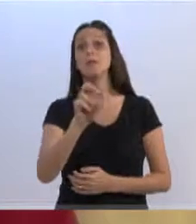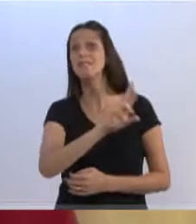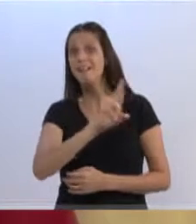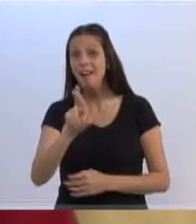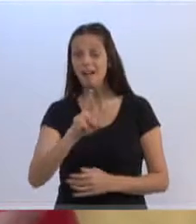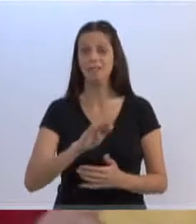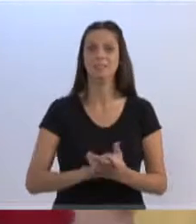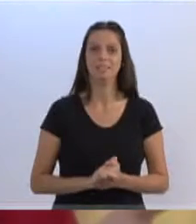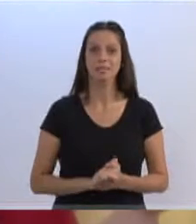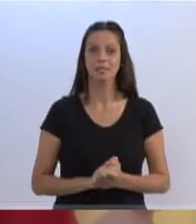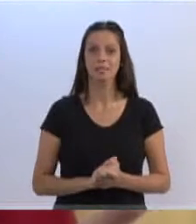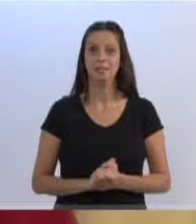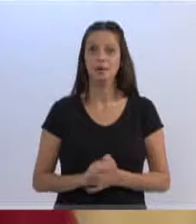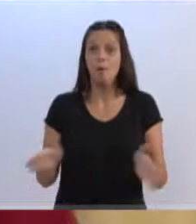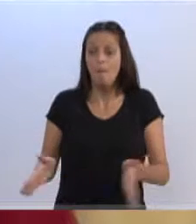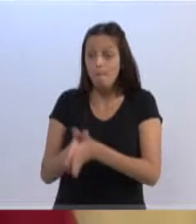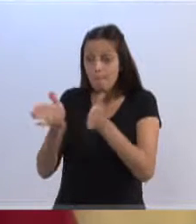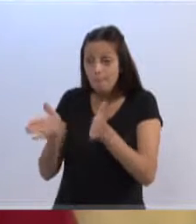4.800. O pobre,